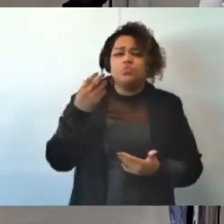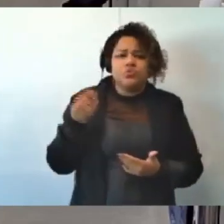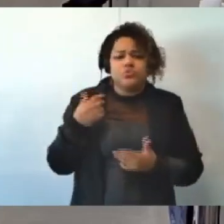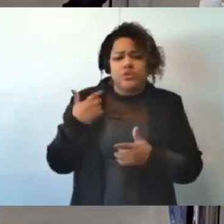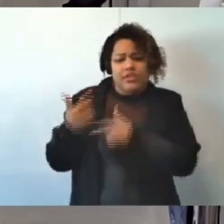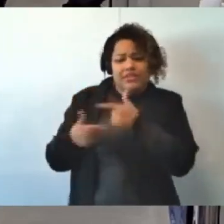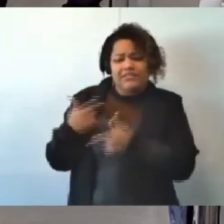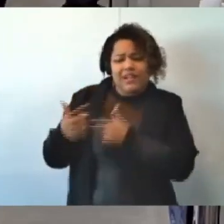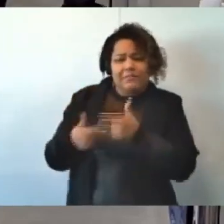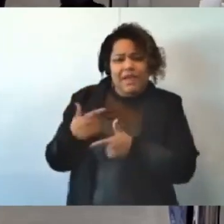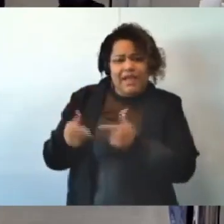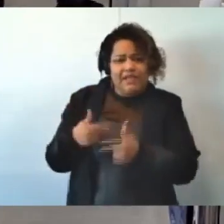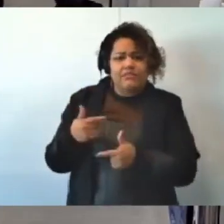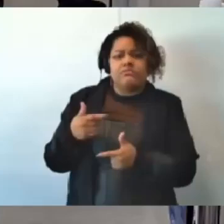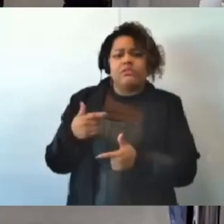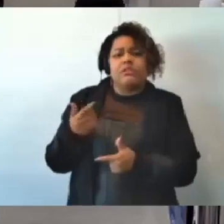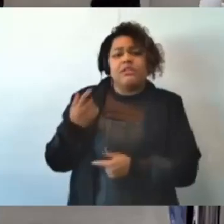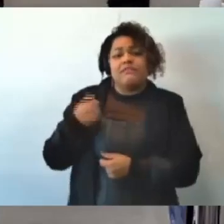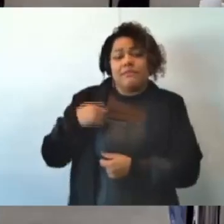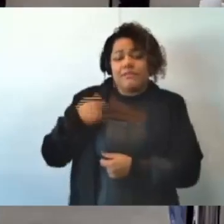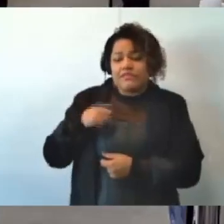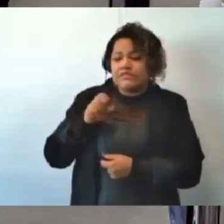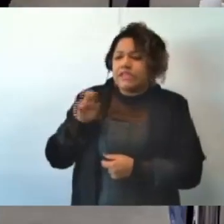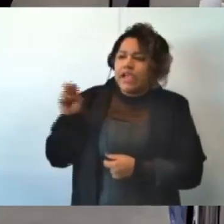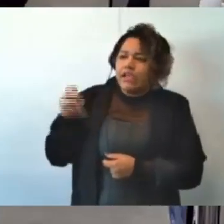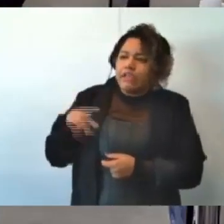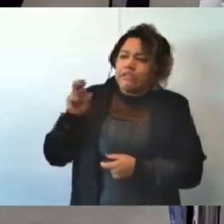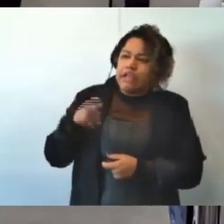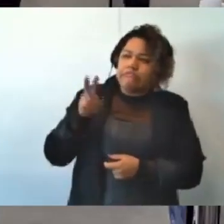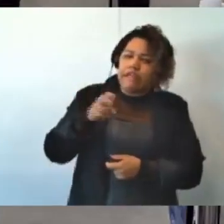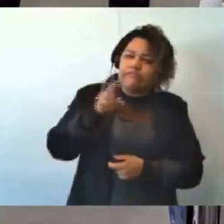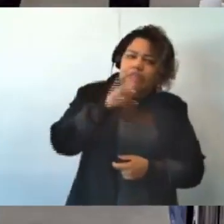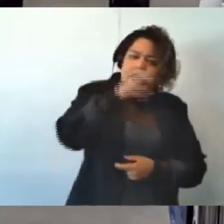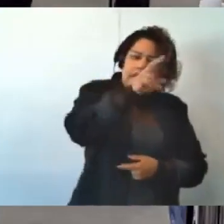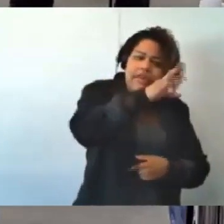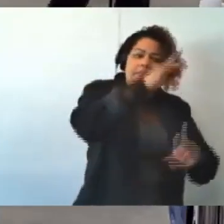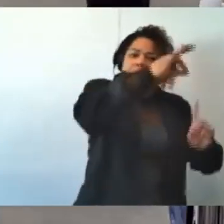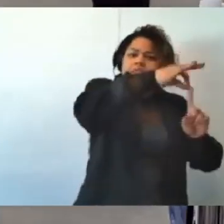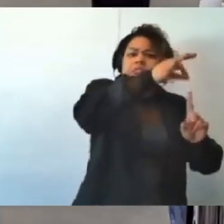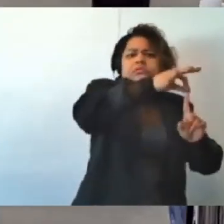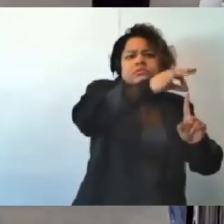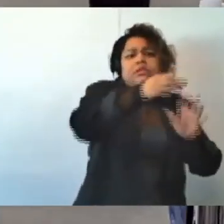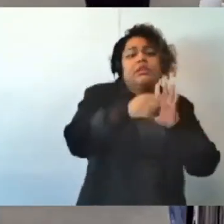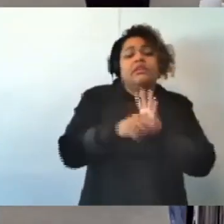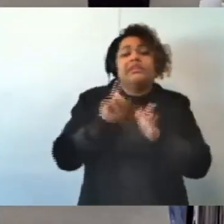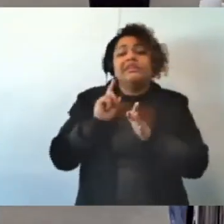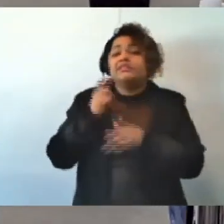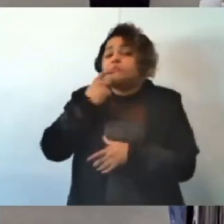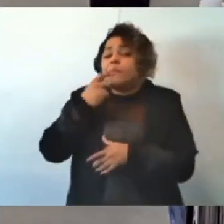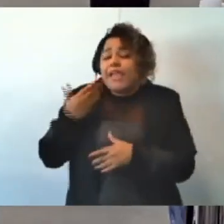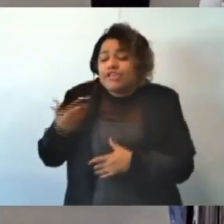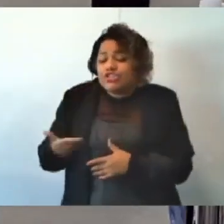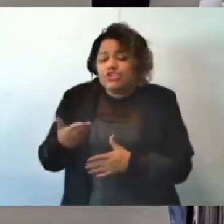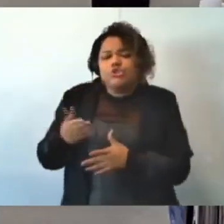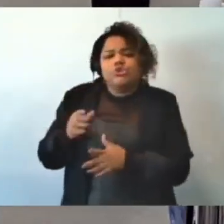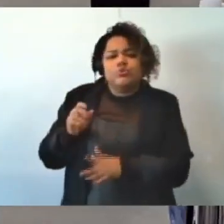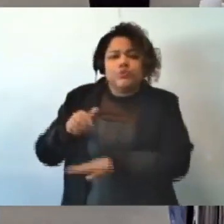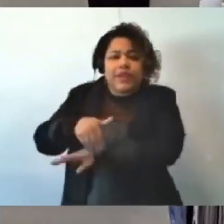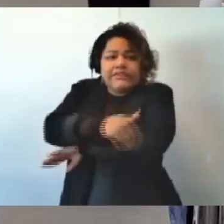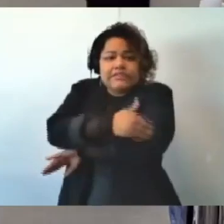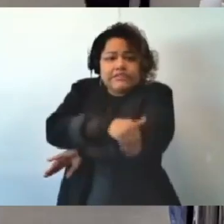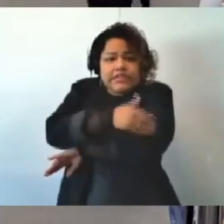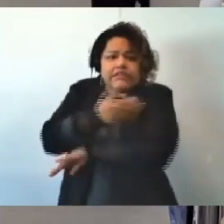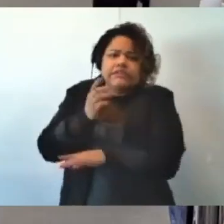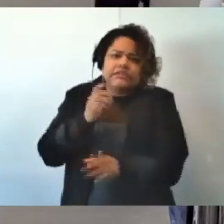cansado, vai ter que andar aqui longe para pegar um ônibus lá não sei aonde, sendo que pegava na esquina. Vão melhorar o metrô,